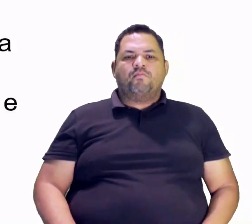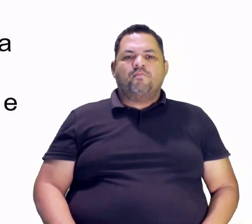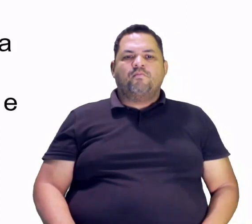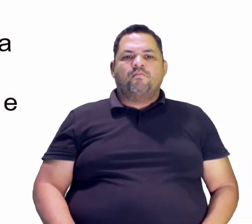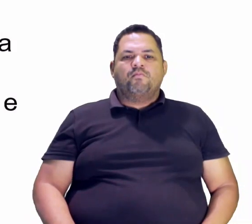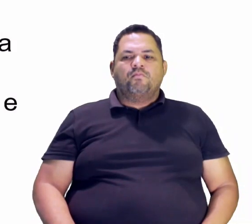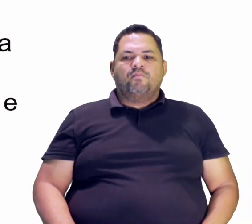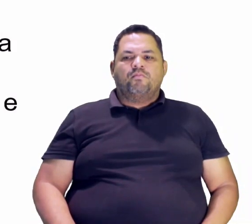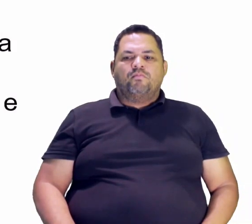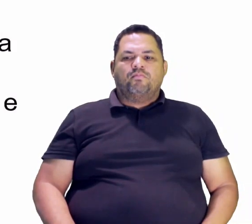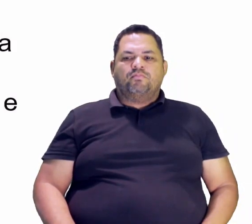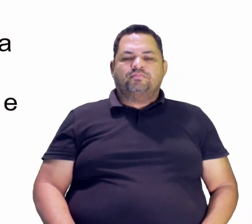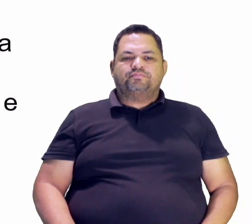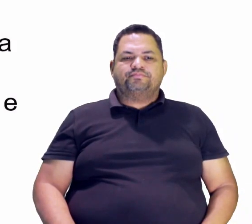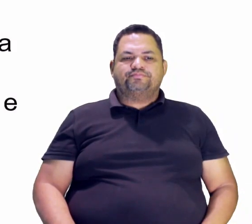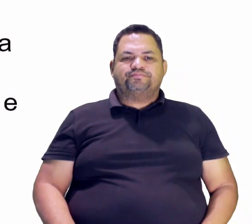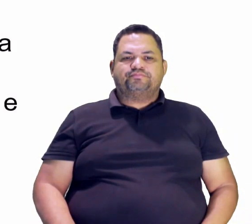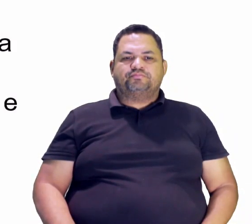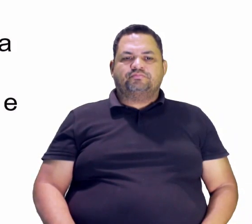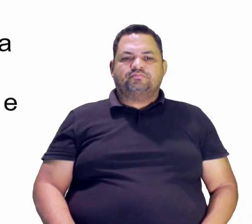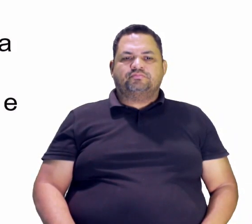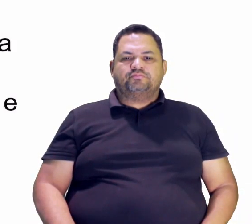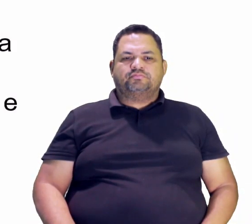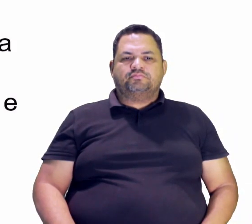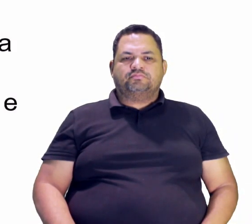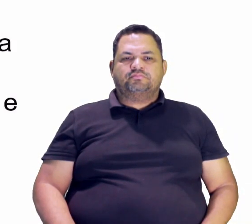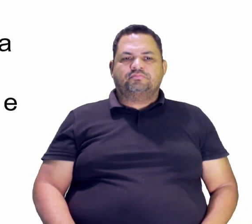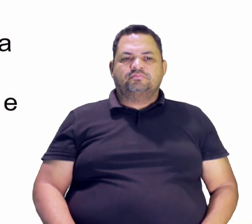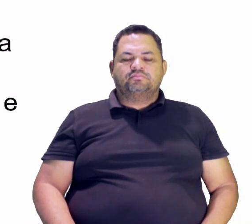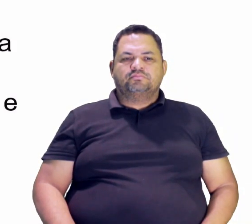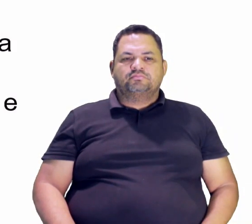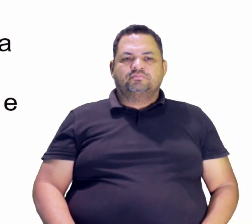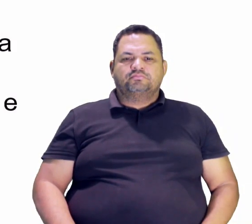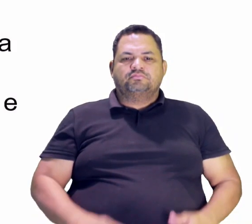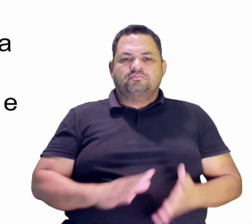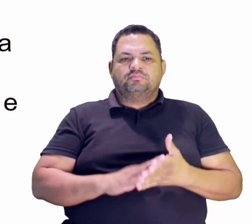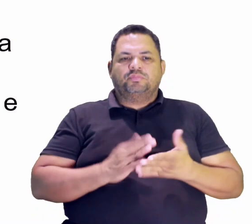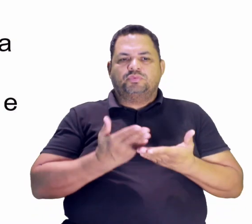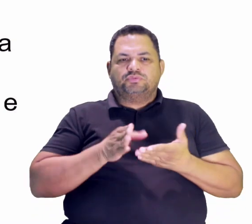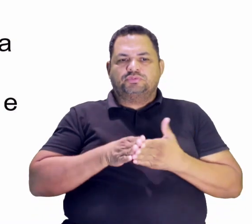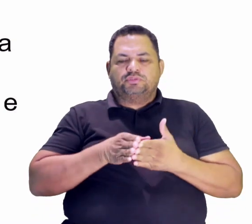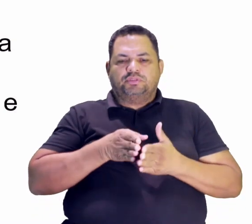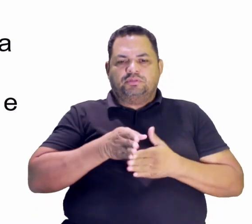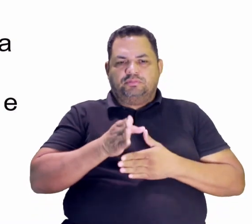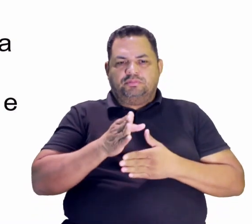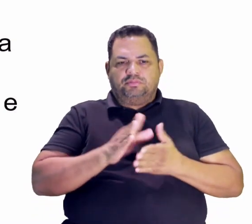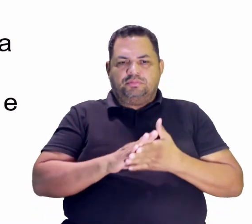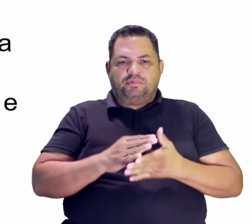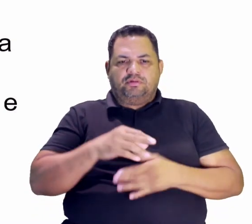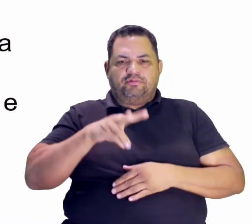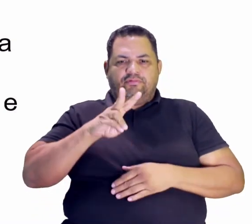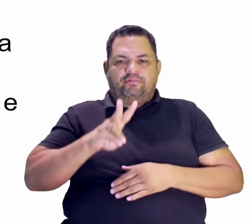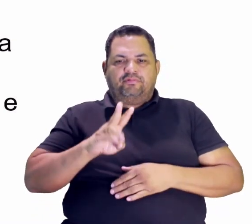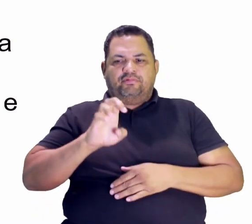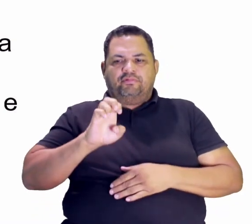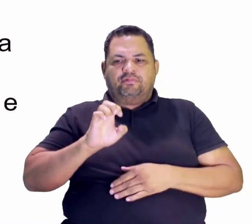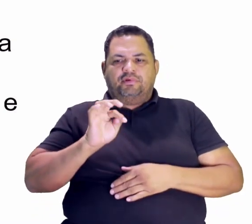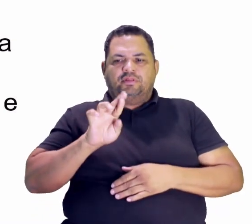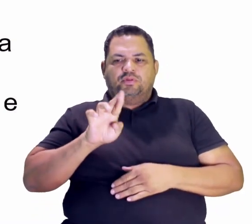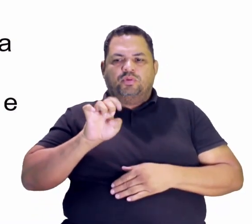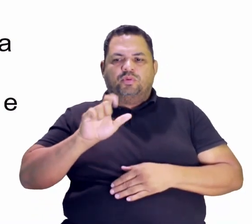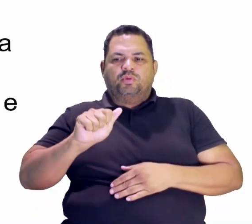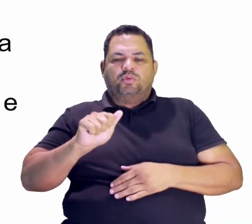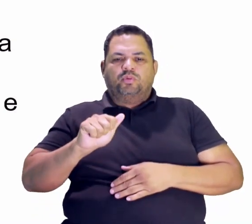olha aqui, eu coloquei um segmento de reta e uma setinha. Isso é um vetor. Isso aqui para nós me